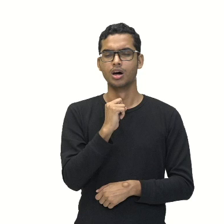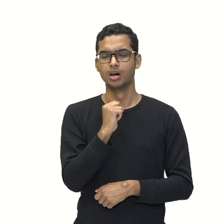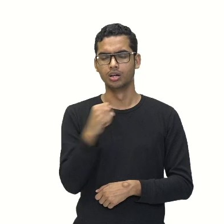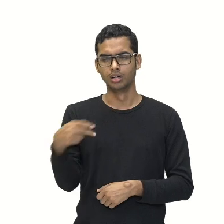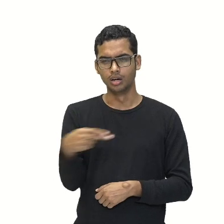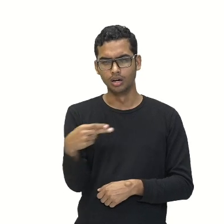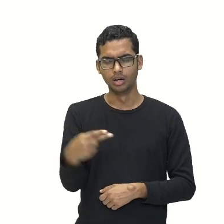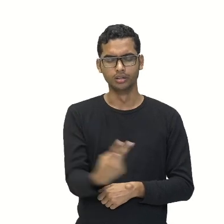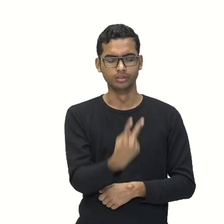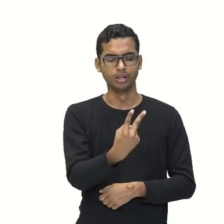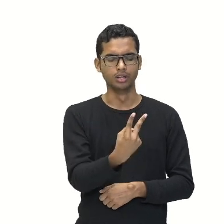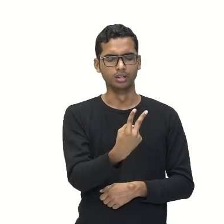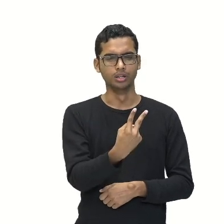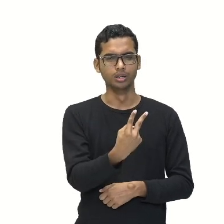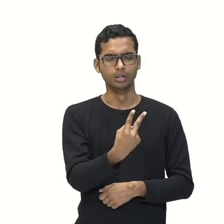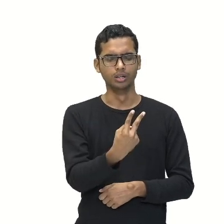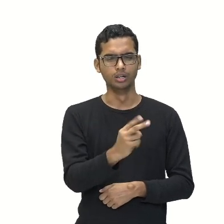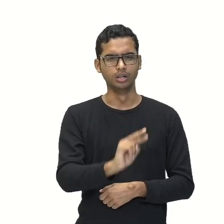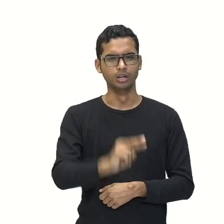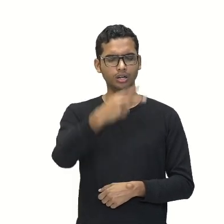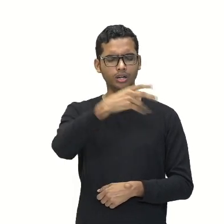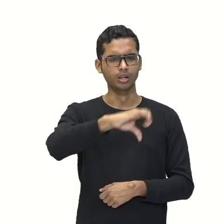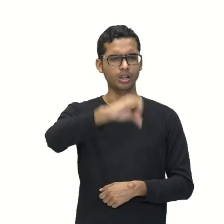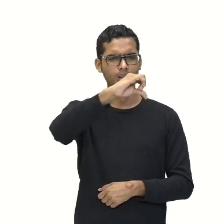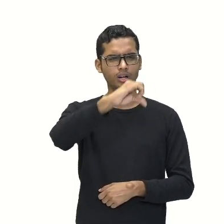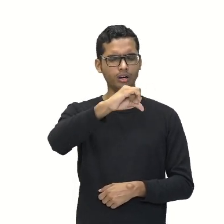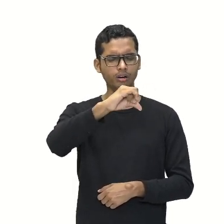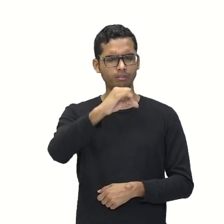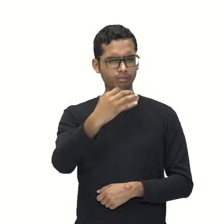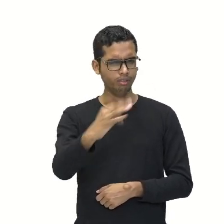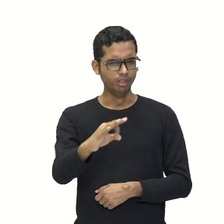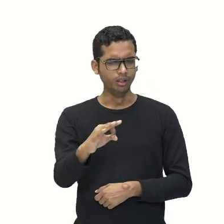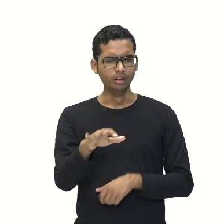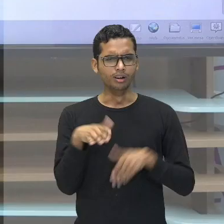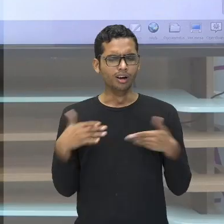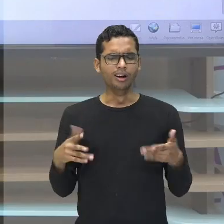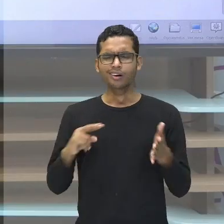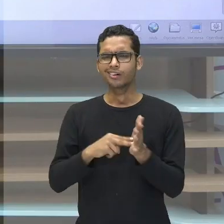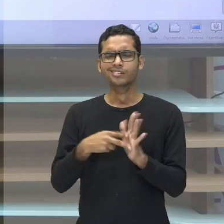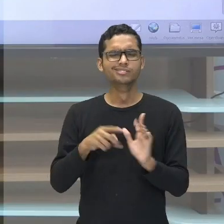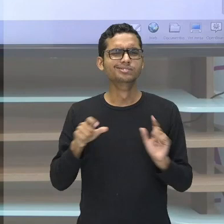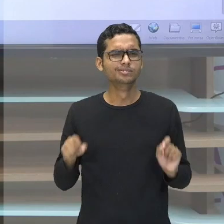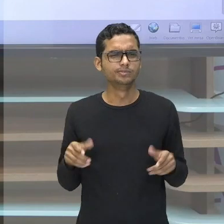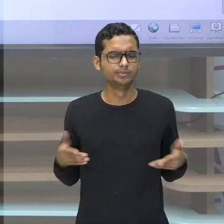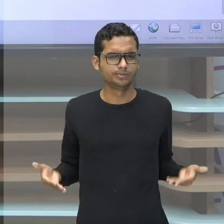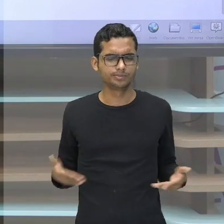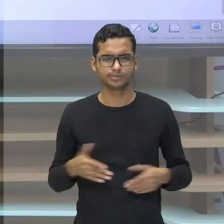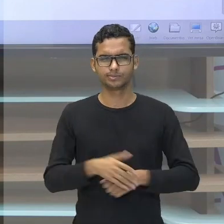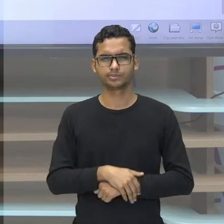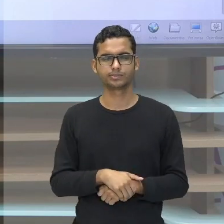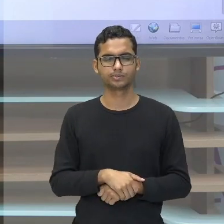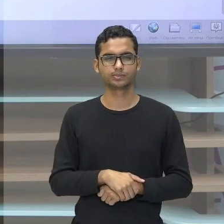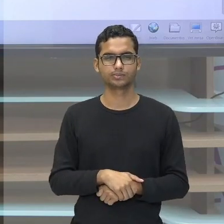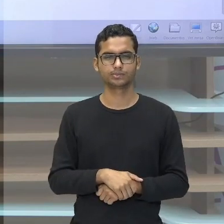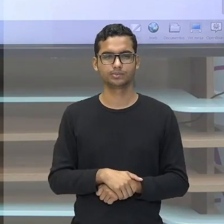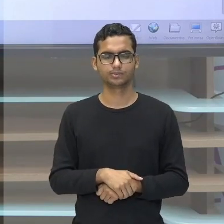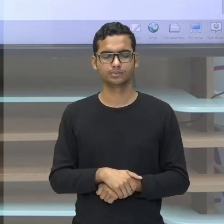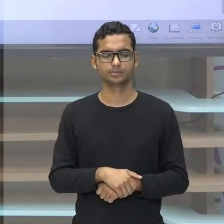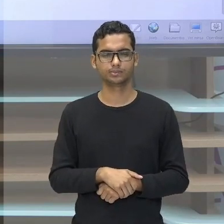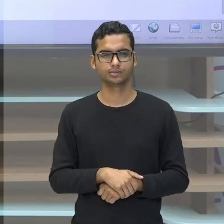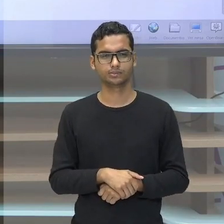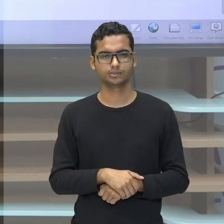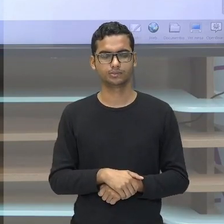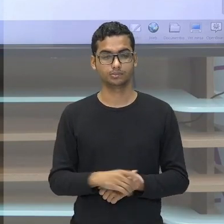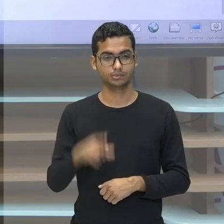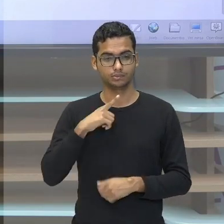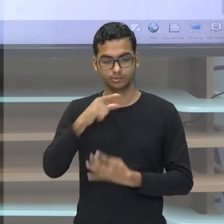elevado a 9, tá? Então, isso significa que eu tenho duas